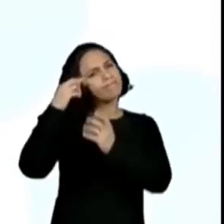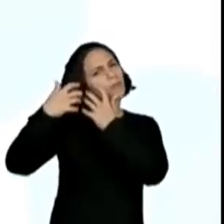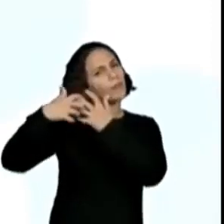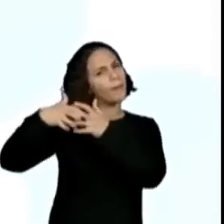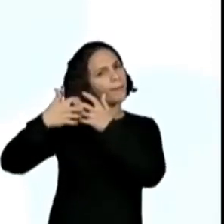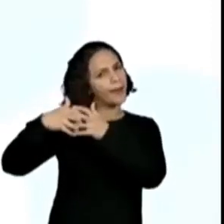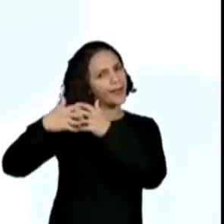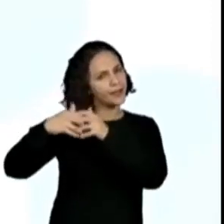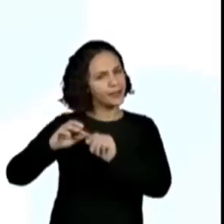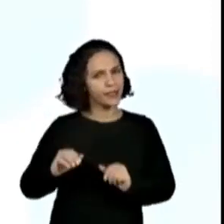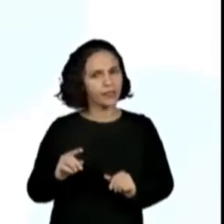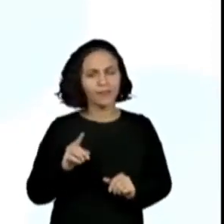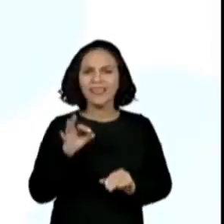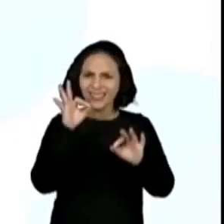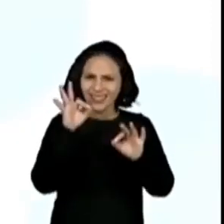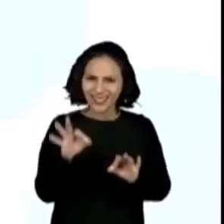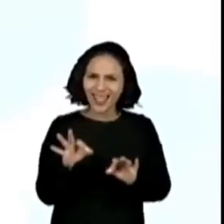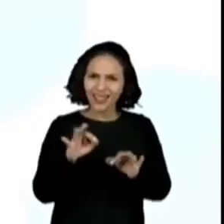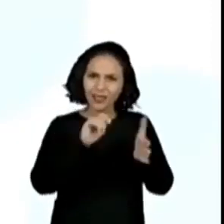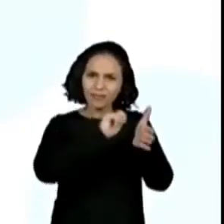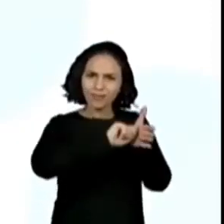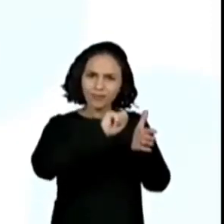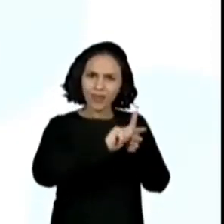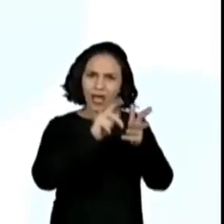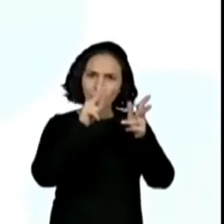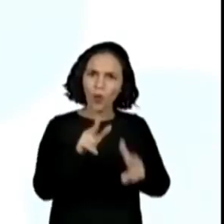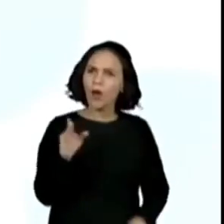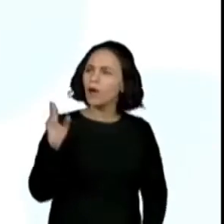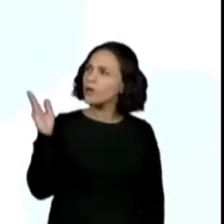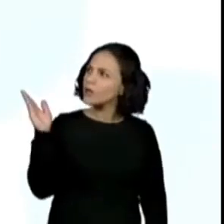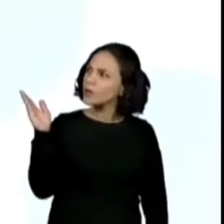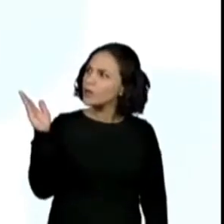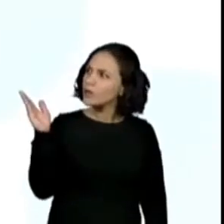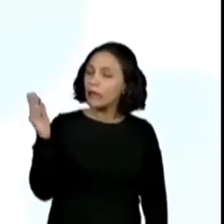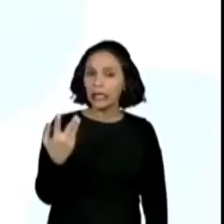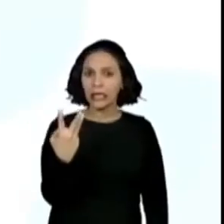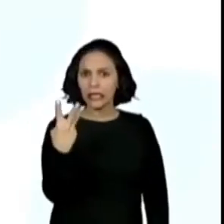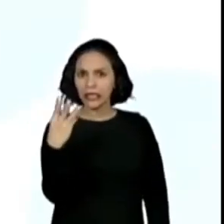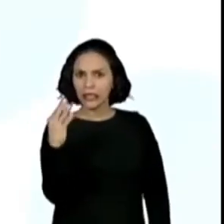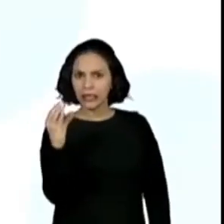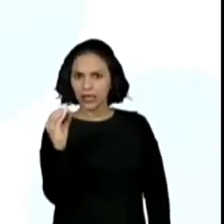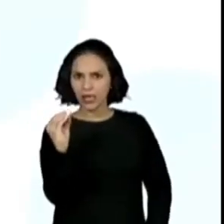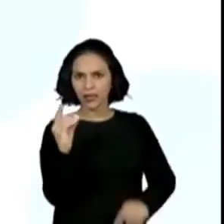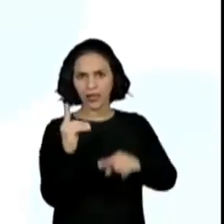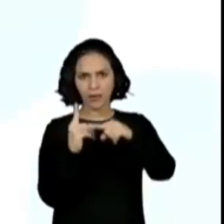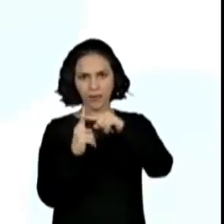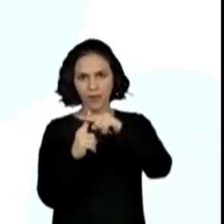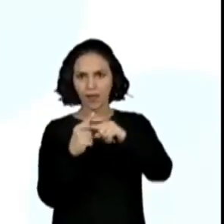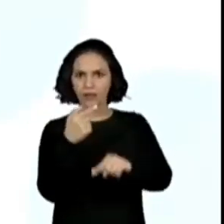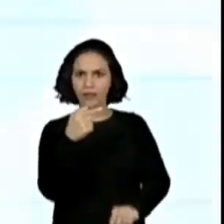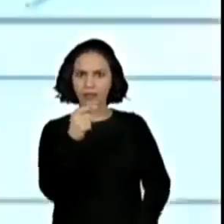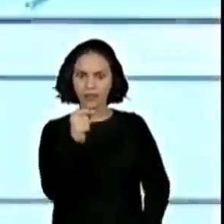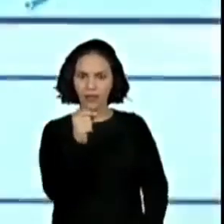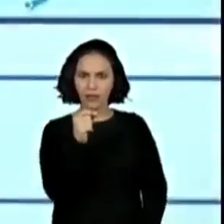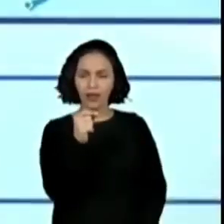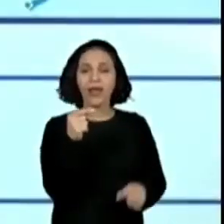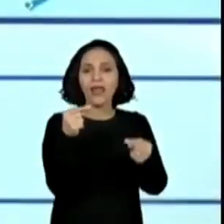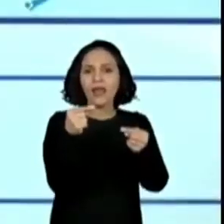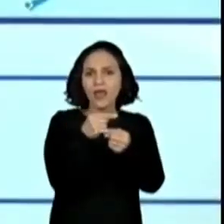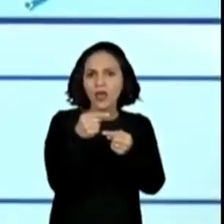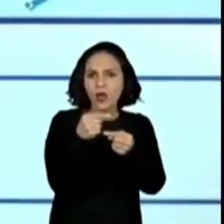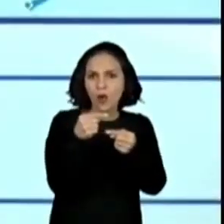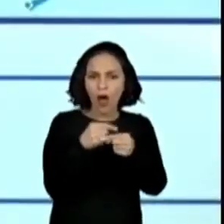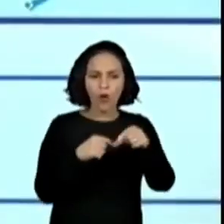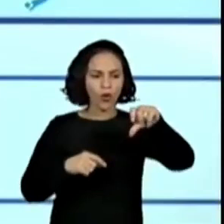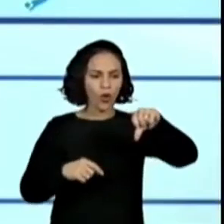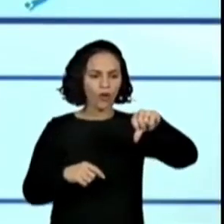pensando aí será que é correto que 30 + 70 É iG 99 +